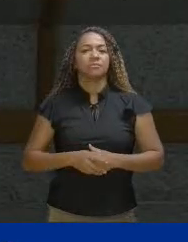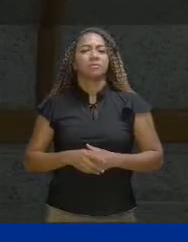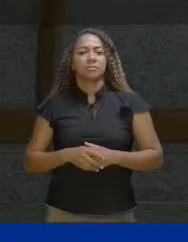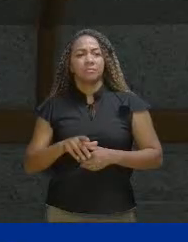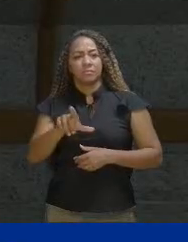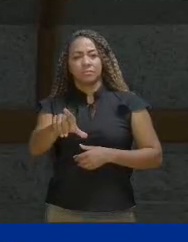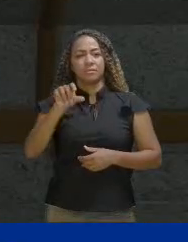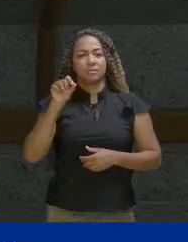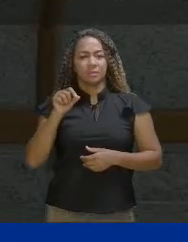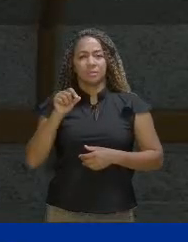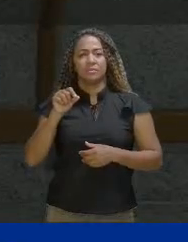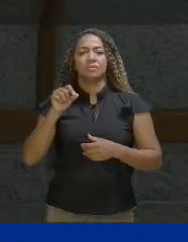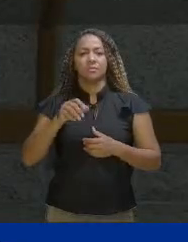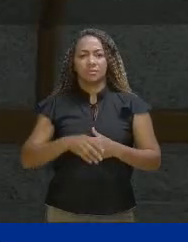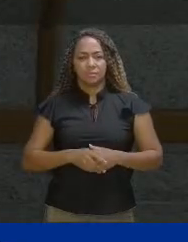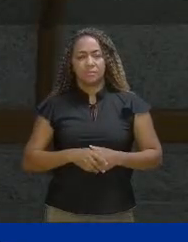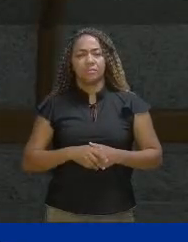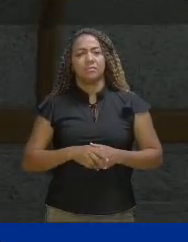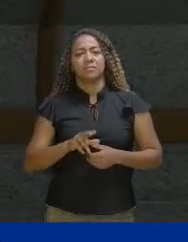indicada na